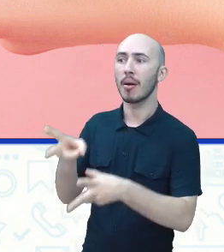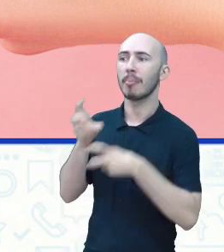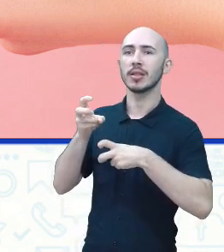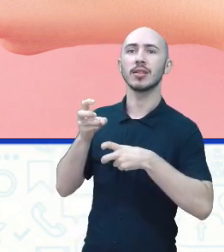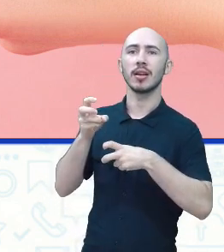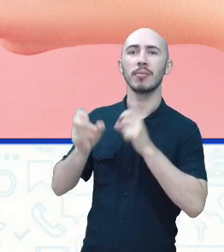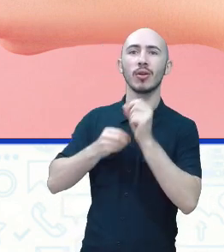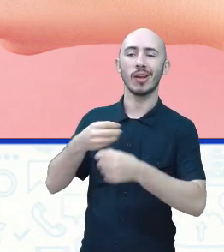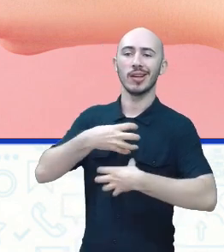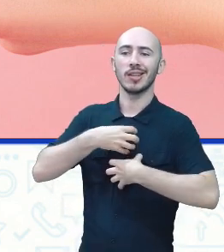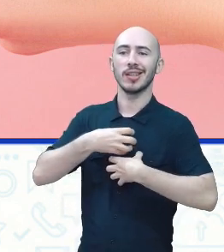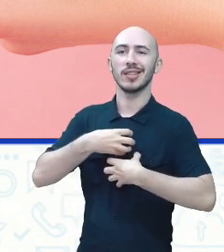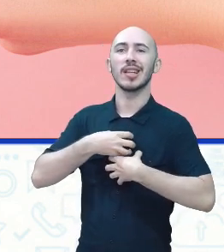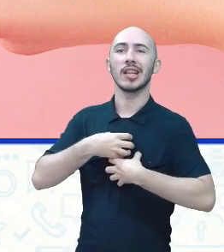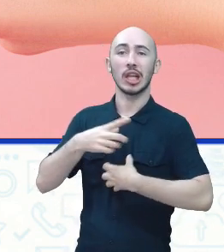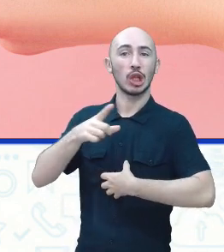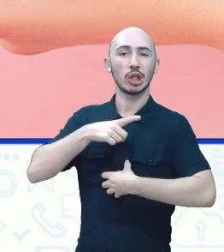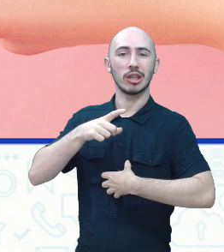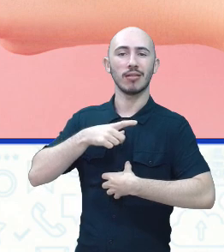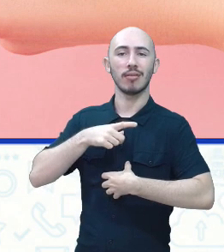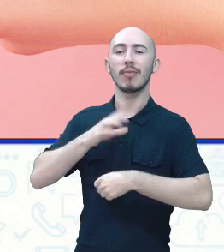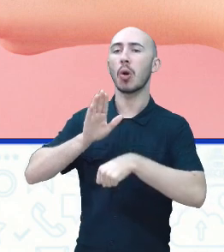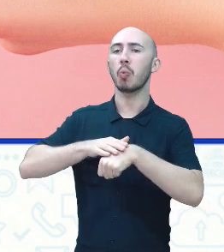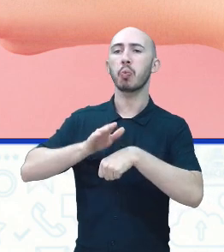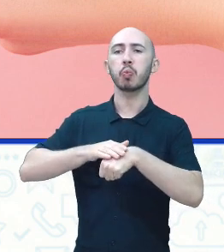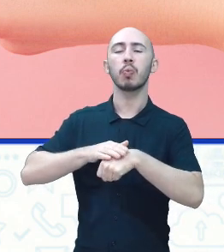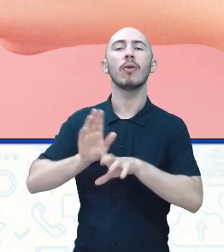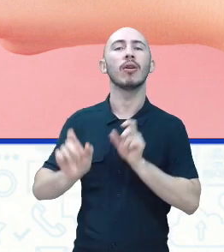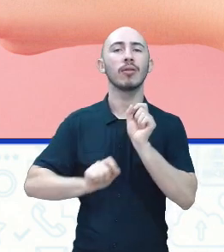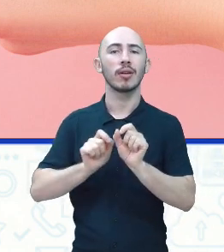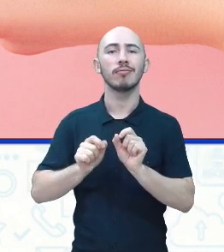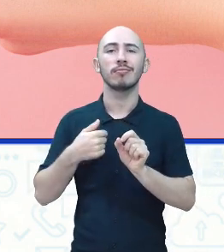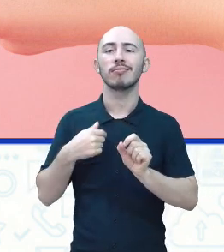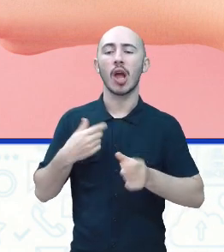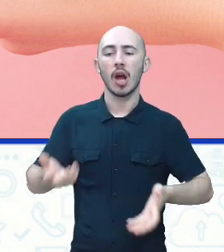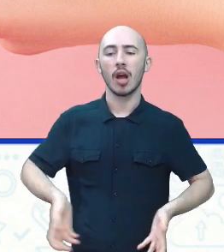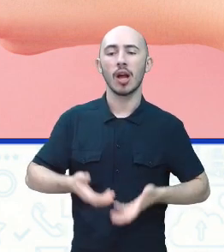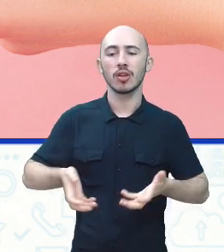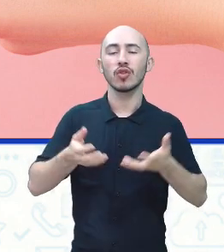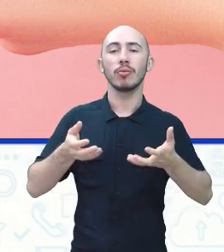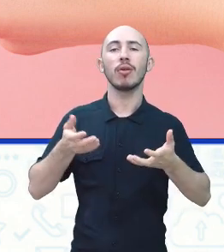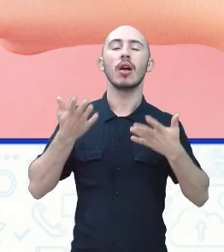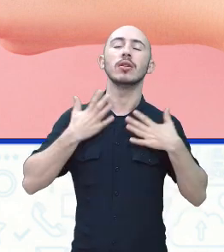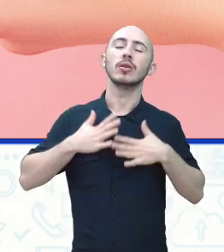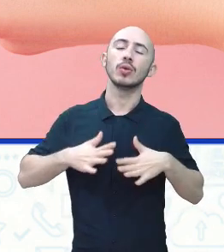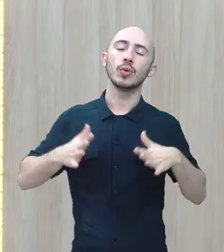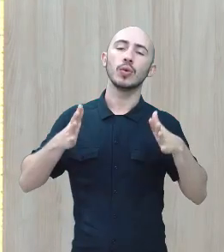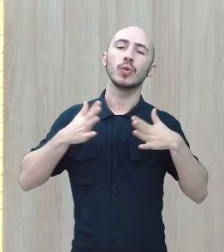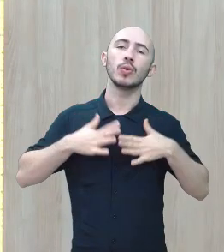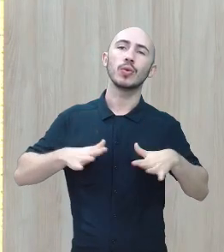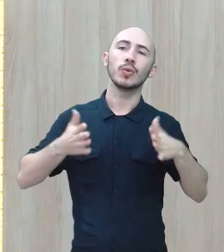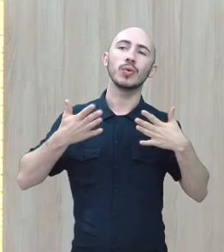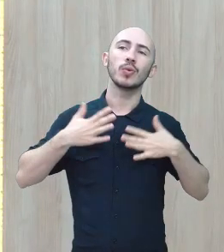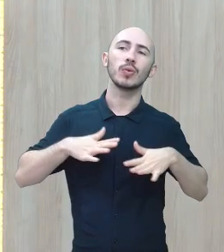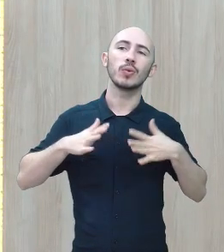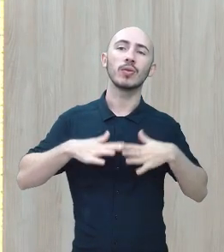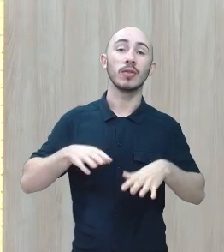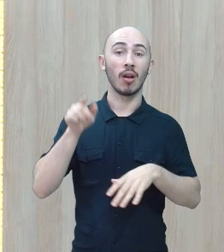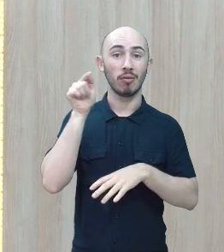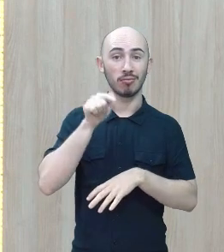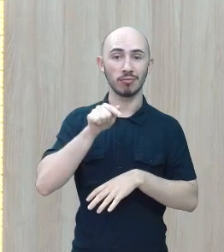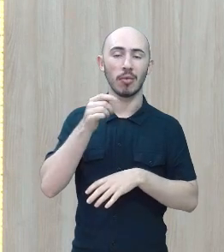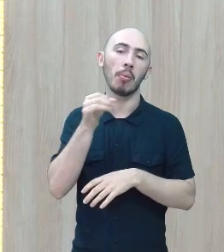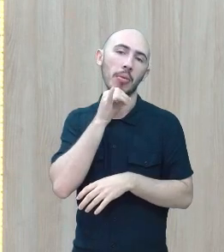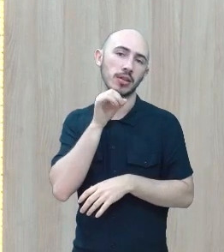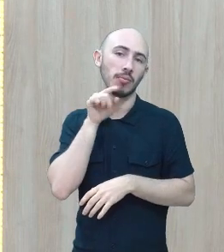é basicamente uma tentativa de produzir aí relaxamento e prazer através dos sons. Então, você escuta sons